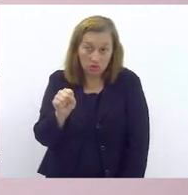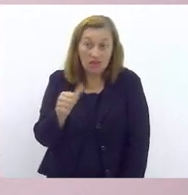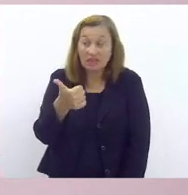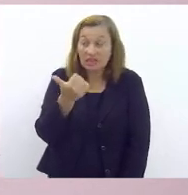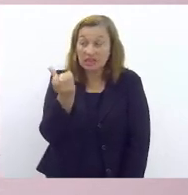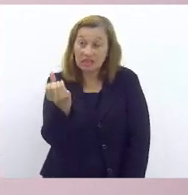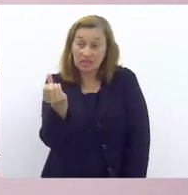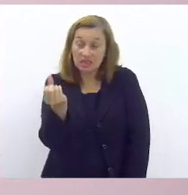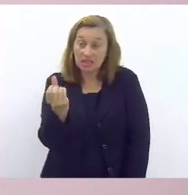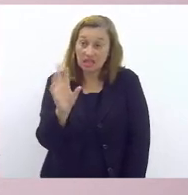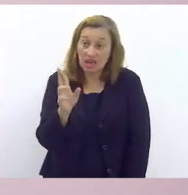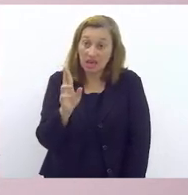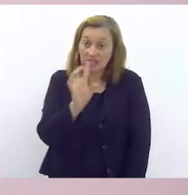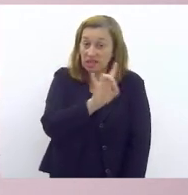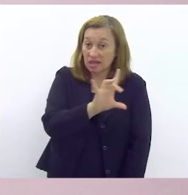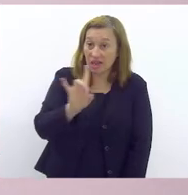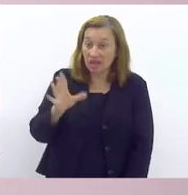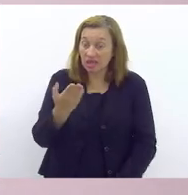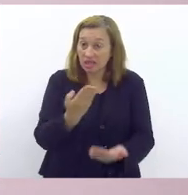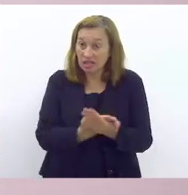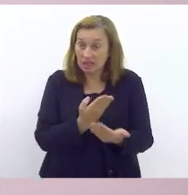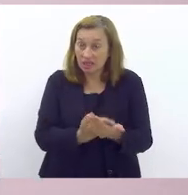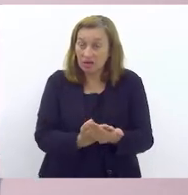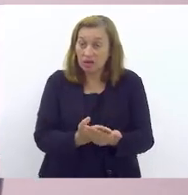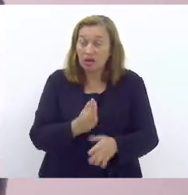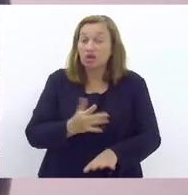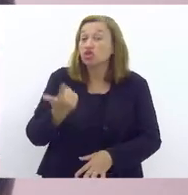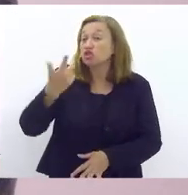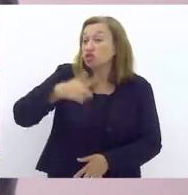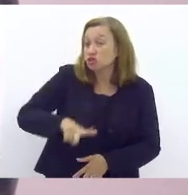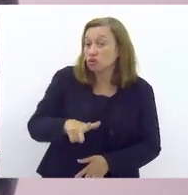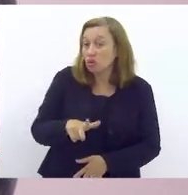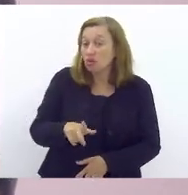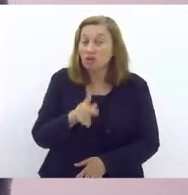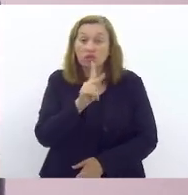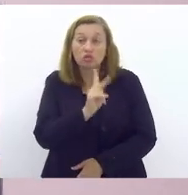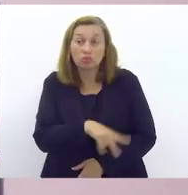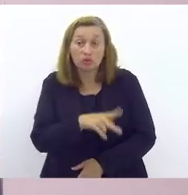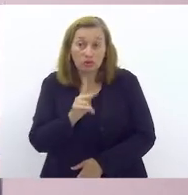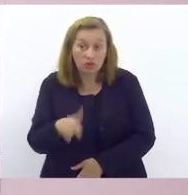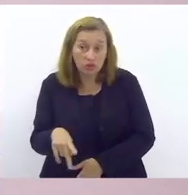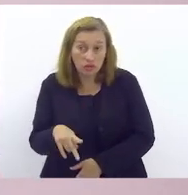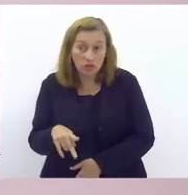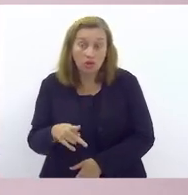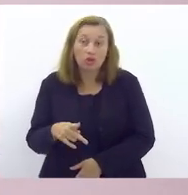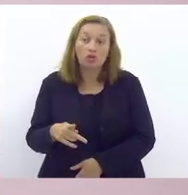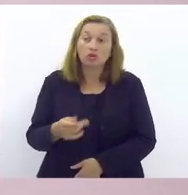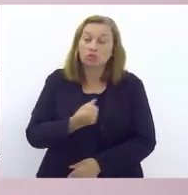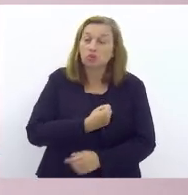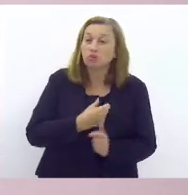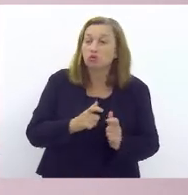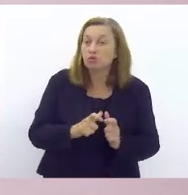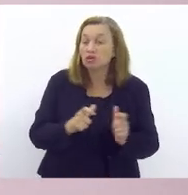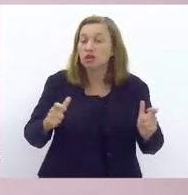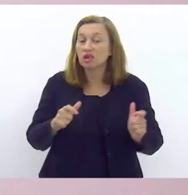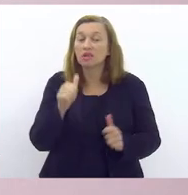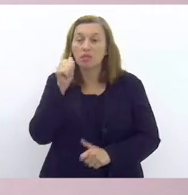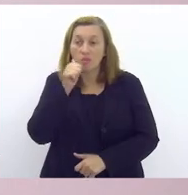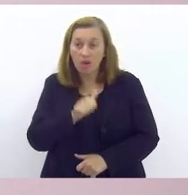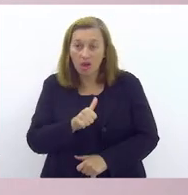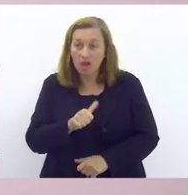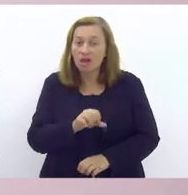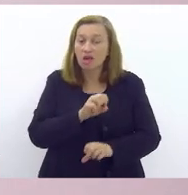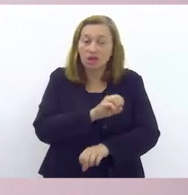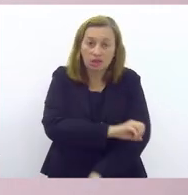R$ 16,00 hora-aula. Então, mais uma vez, são as professoras, que em sua maioria, né, são mulheres da